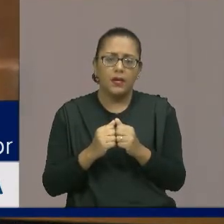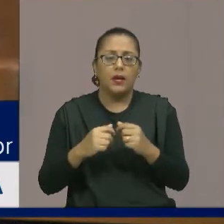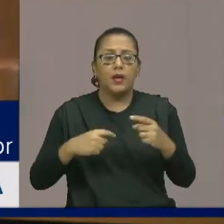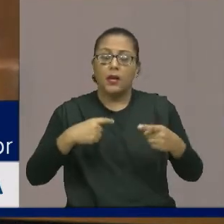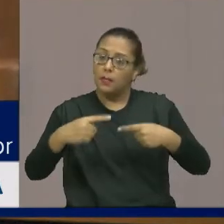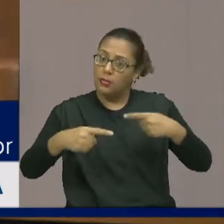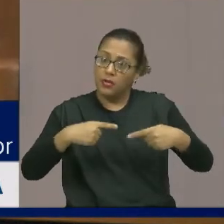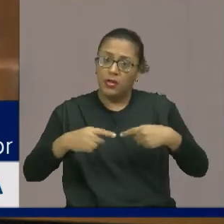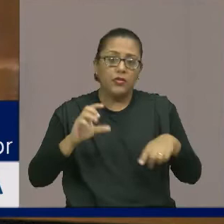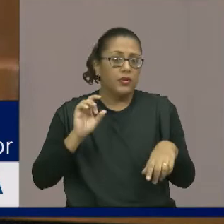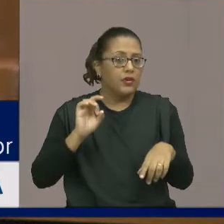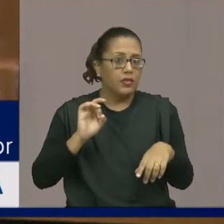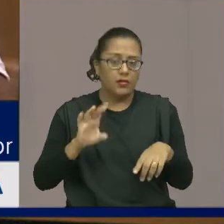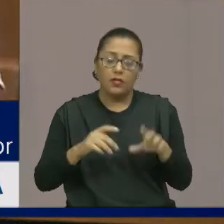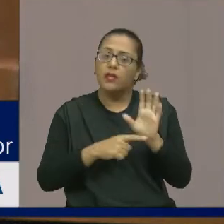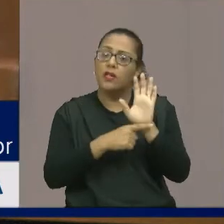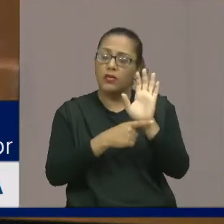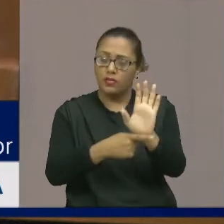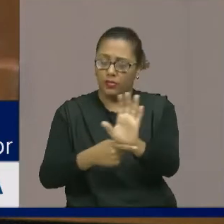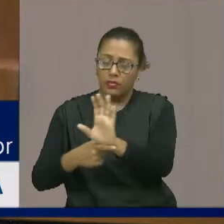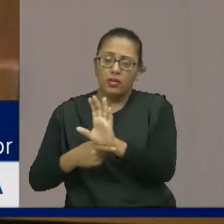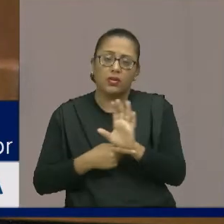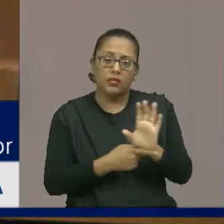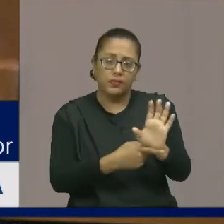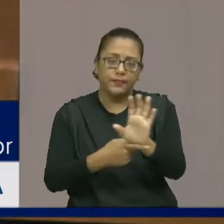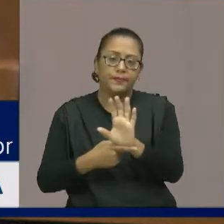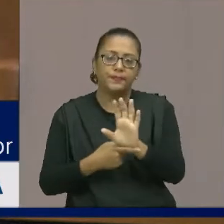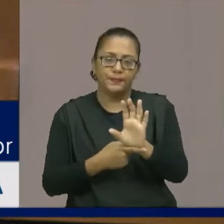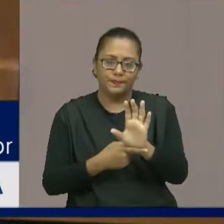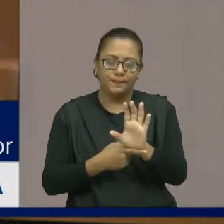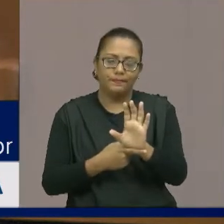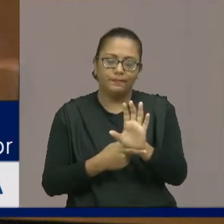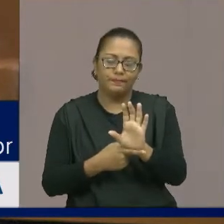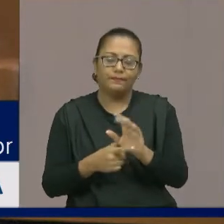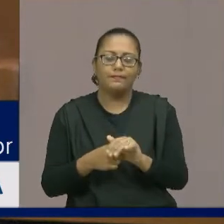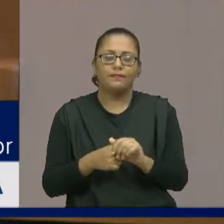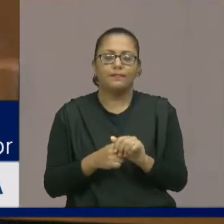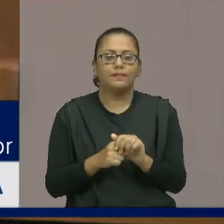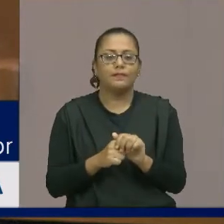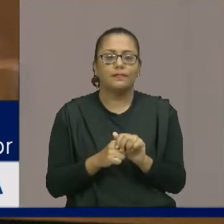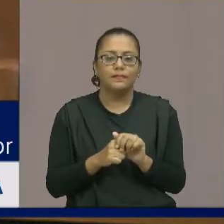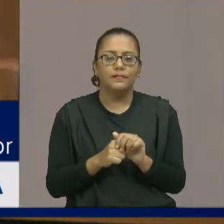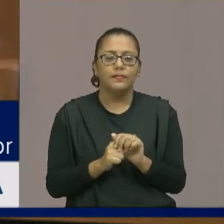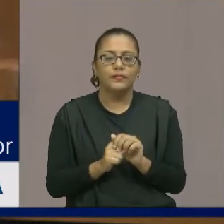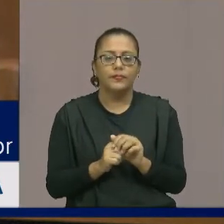essa casa. Realmente para contribuir. Não é verdade? E